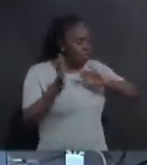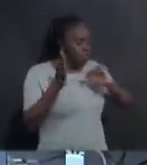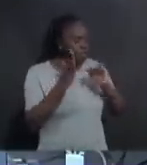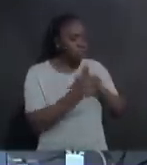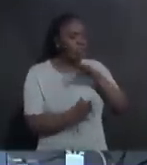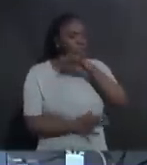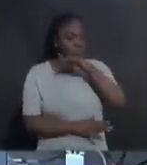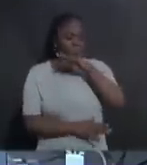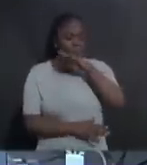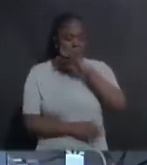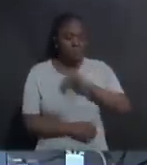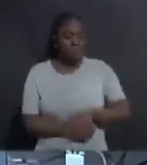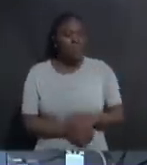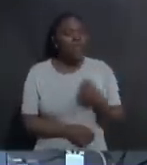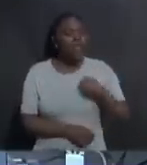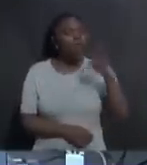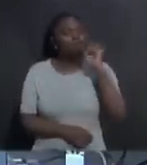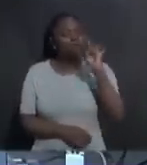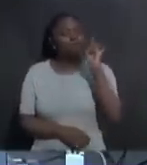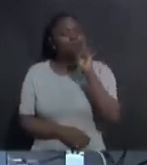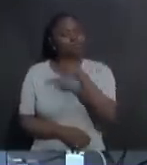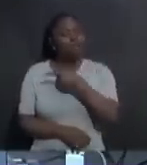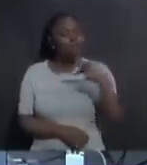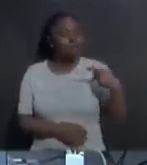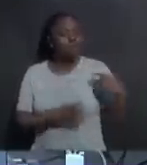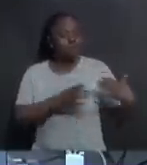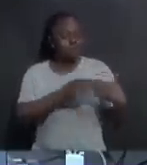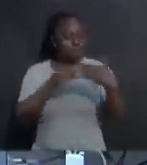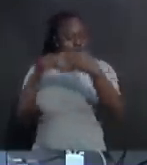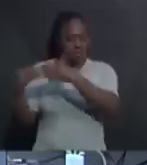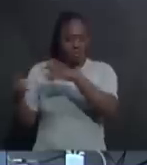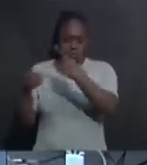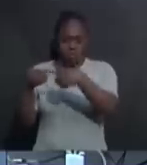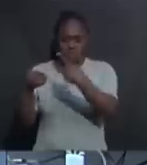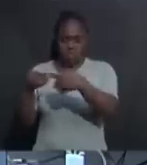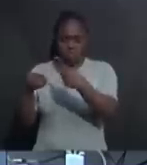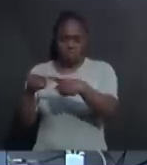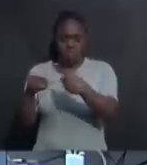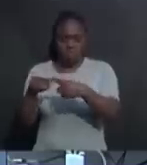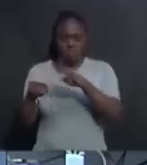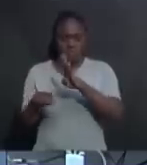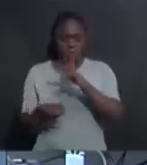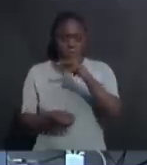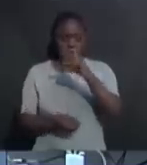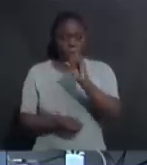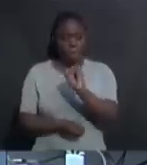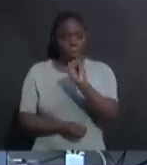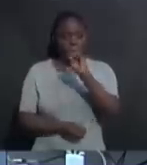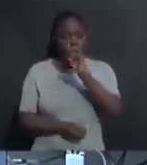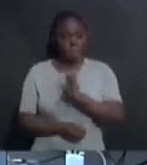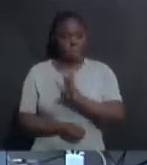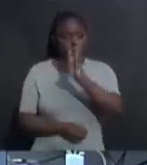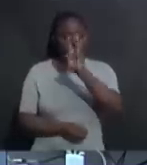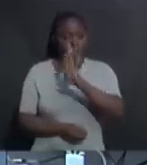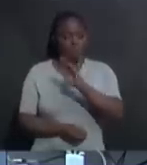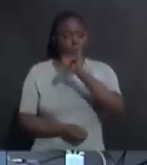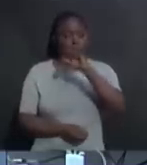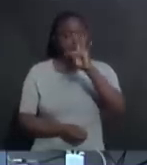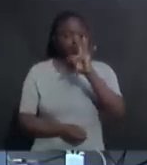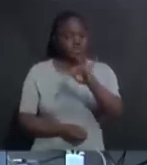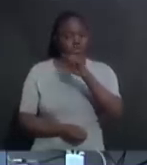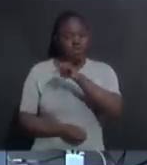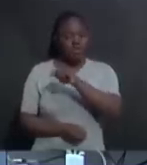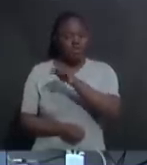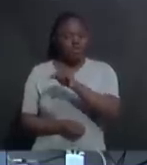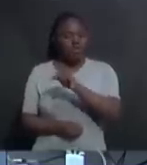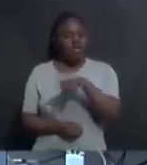Eu estava agora nos Estados Unidos, o pastor me levou em Palm Beach. Palm Beach é a maior concentração de bilionários do mundo